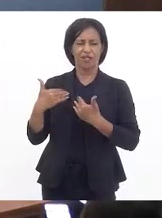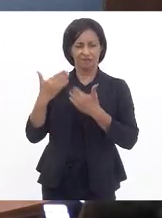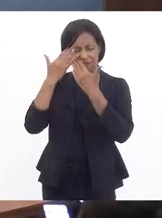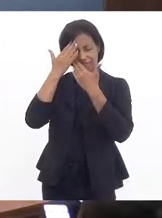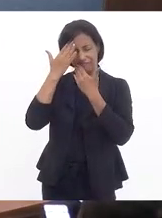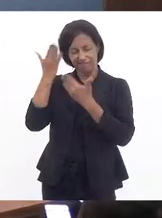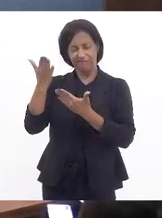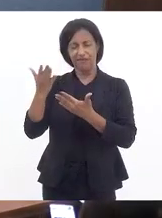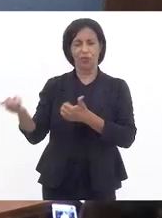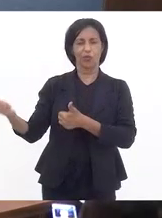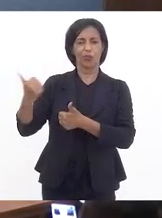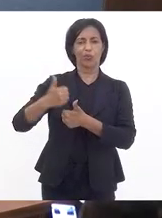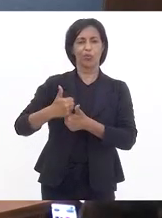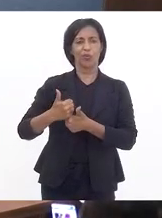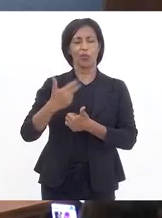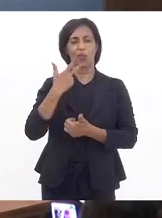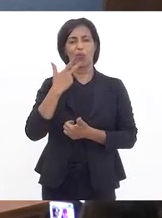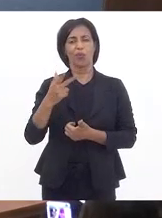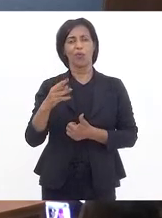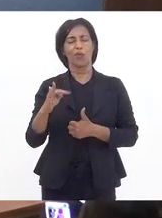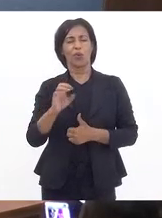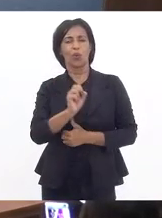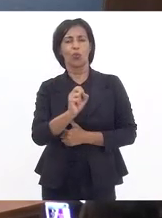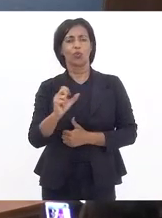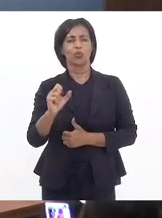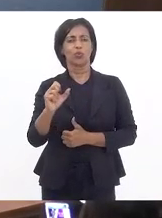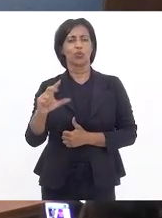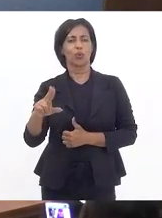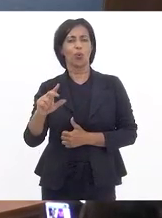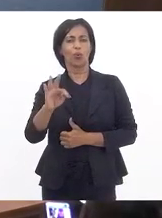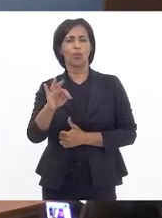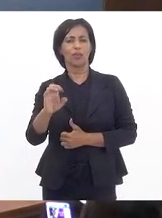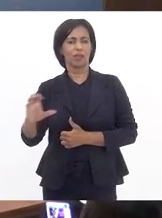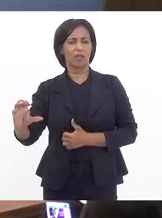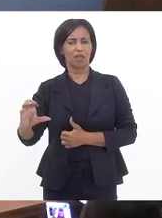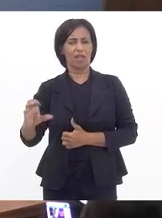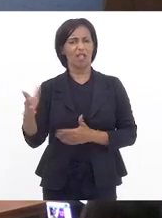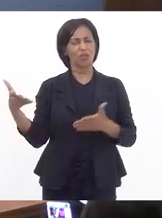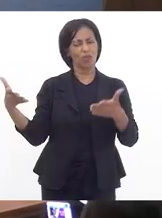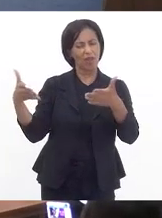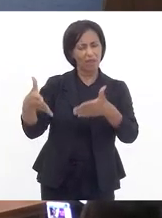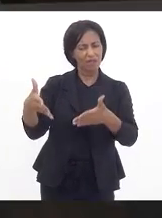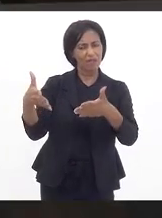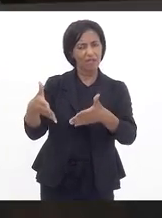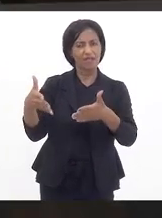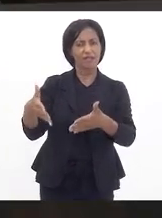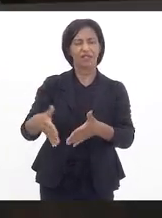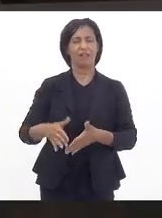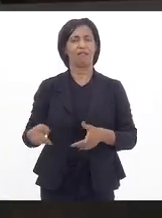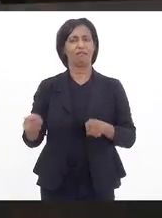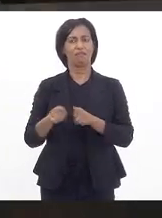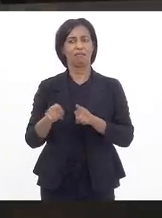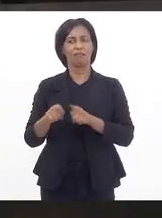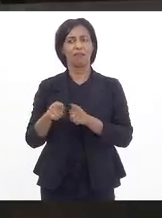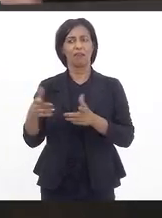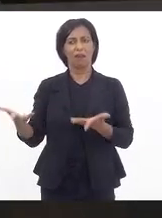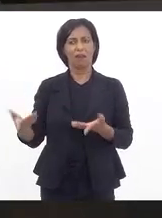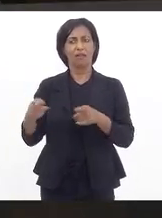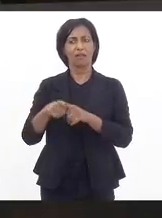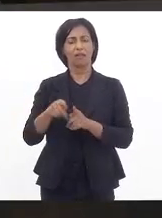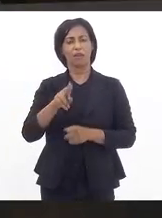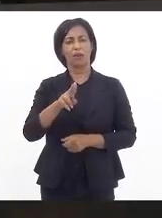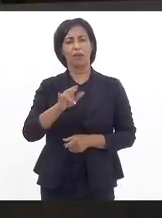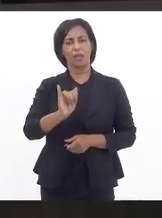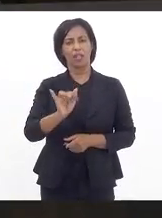falou quando fez menção ao seu Tec né Eu queria referenciar o seu Tec também assim